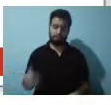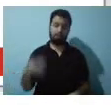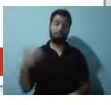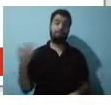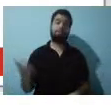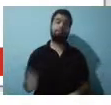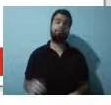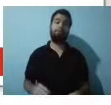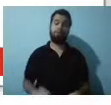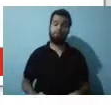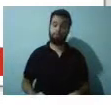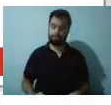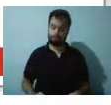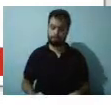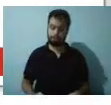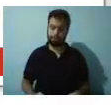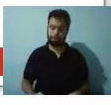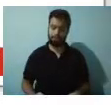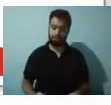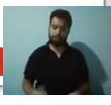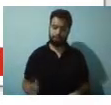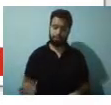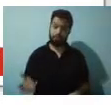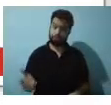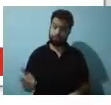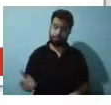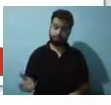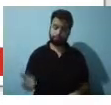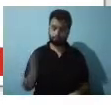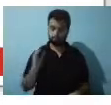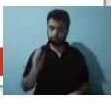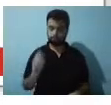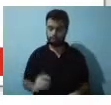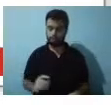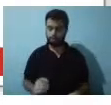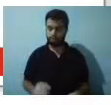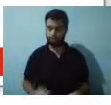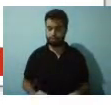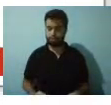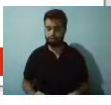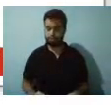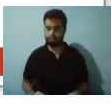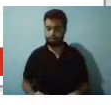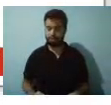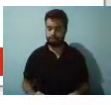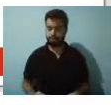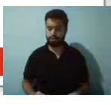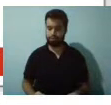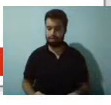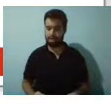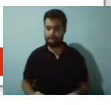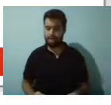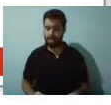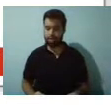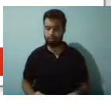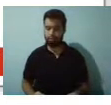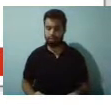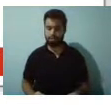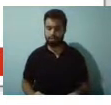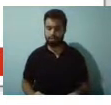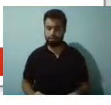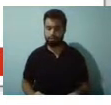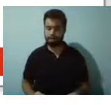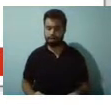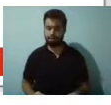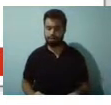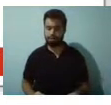inauguraram uma nova fase política e econômica, tá? Conhecida como a Nova Ordem Mundial, em que os Estados Unidos consolidaram sua hegemonia, atingindo